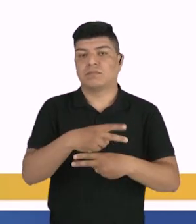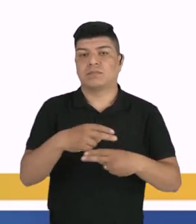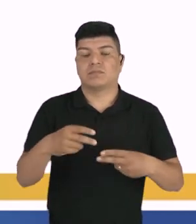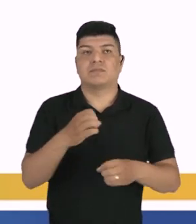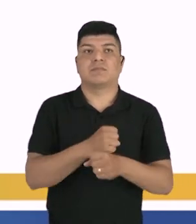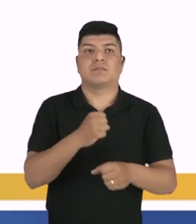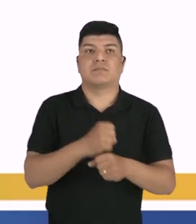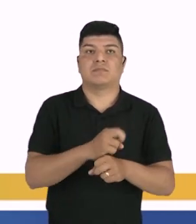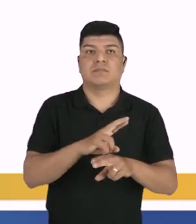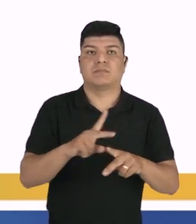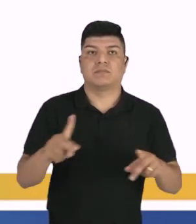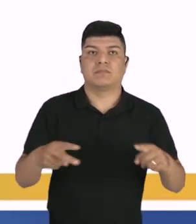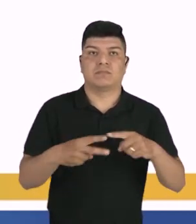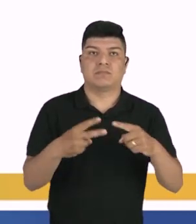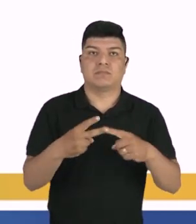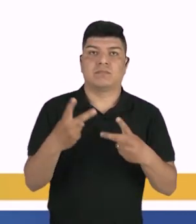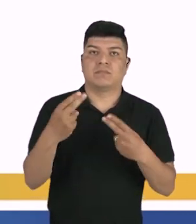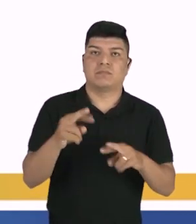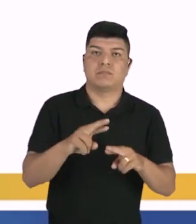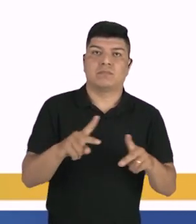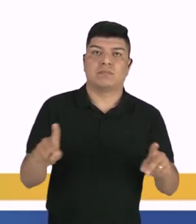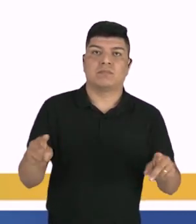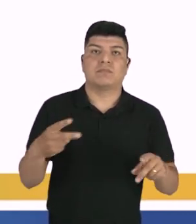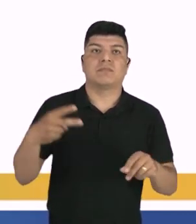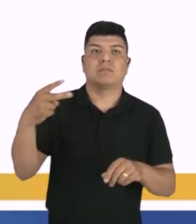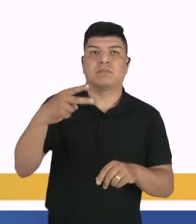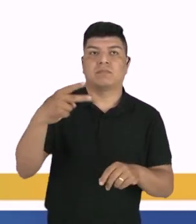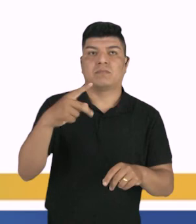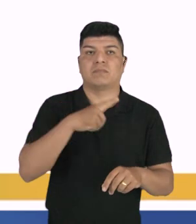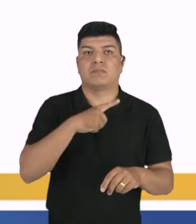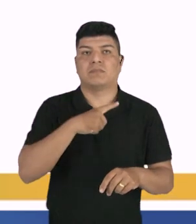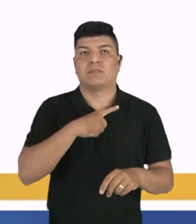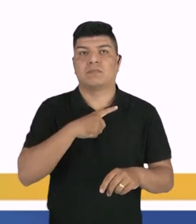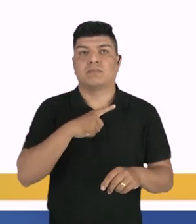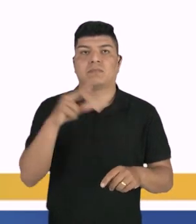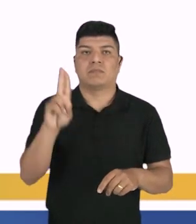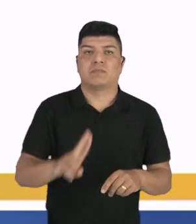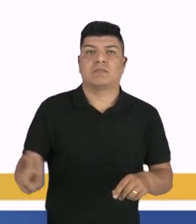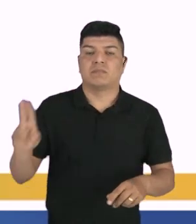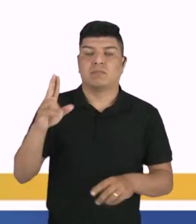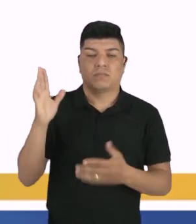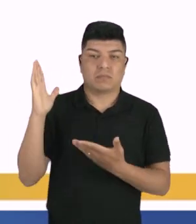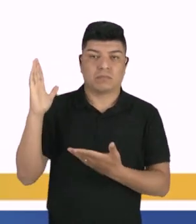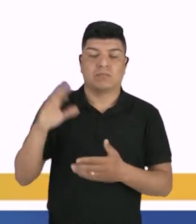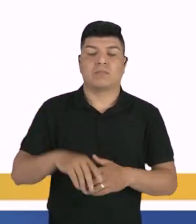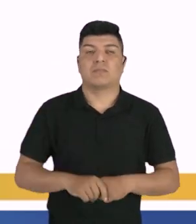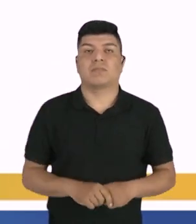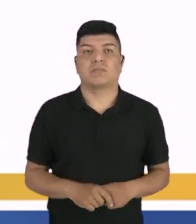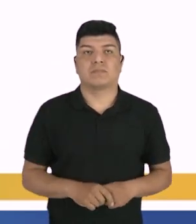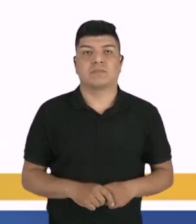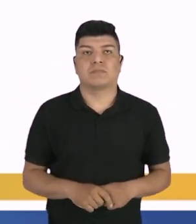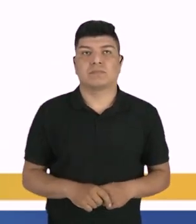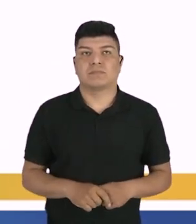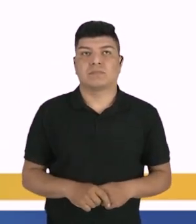da soma pela diferença de dois termos é igual à diferença dos quadrados desses termos. Vamos aplicar essa fórmula?